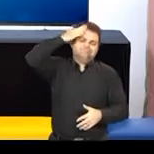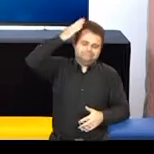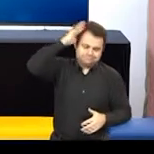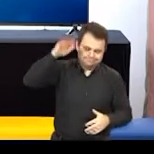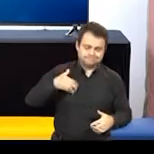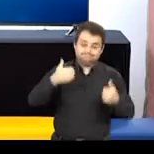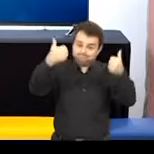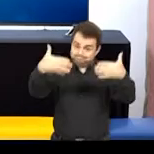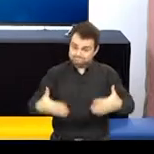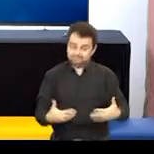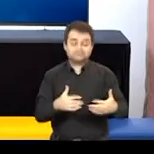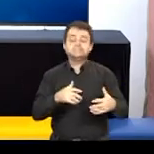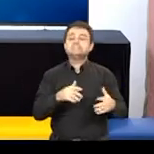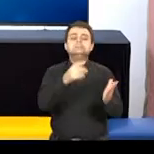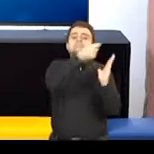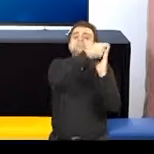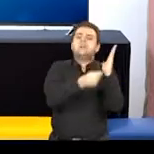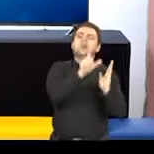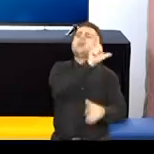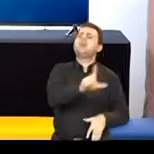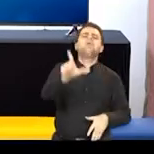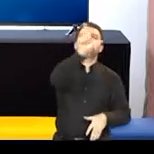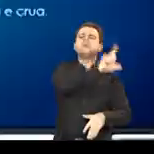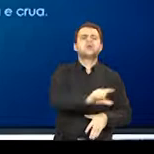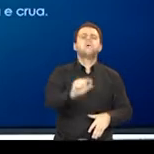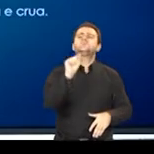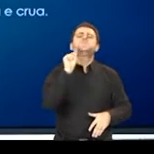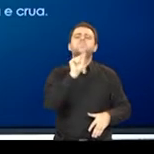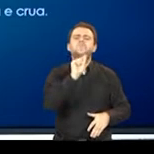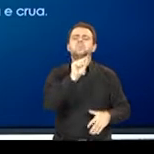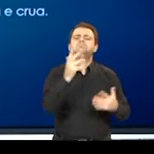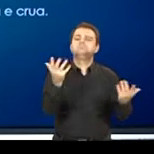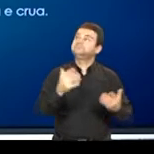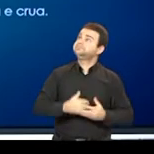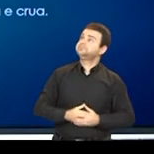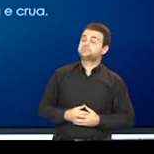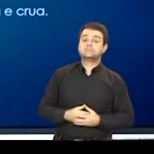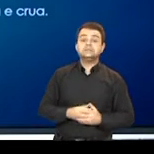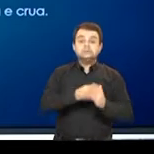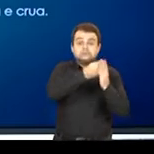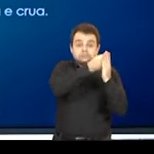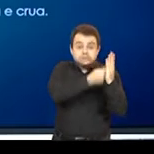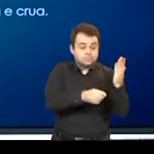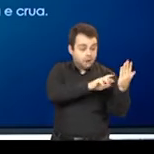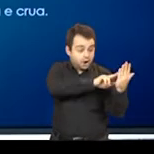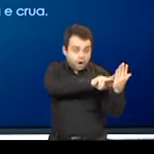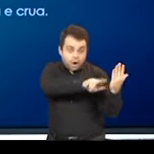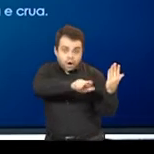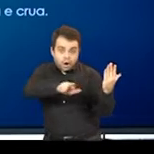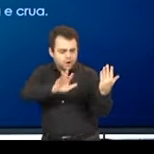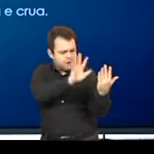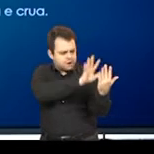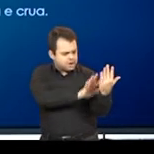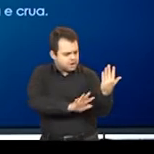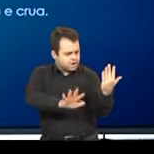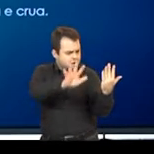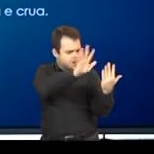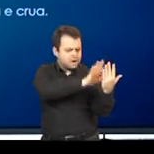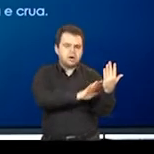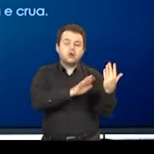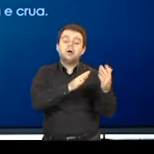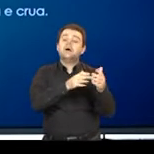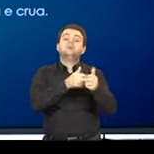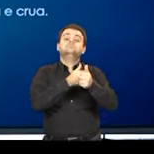primeiro aqui do texto literário. Olha a definição aqui. Todos aqueles que possuem uma função estética e se destinam à